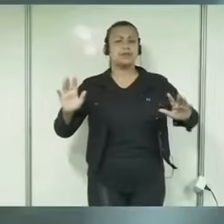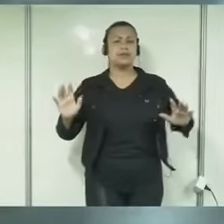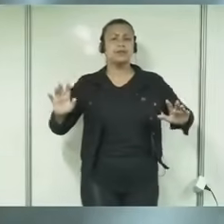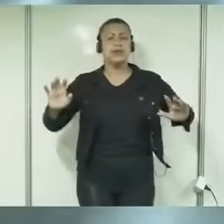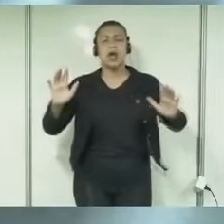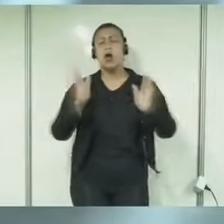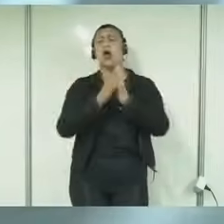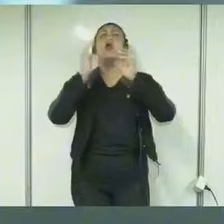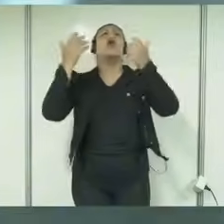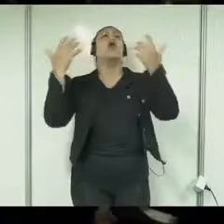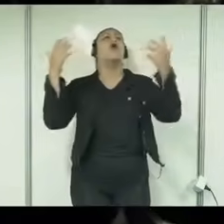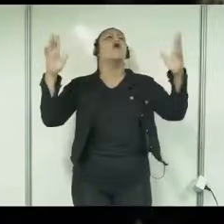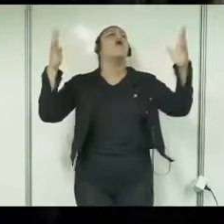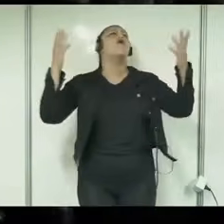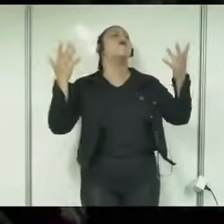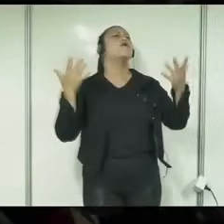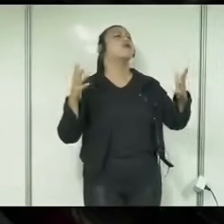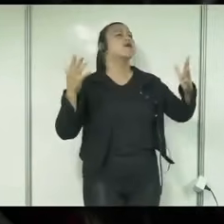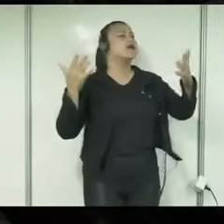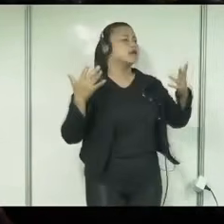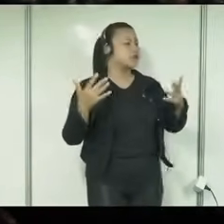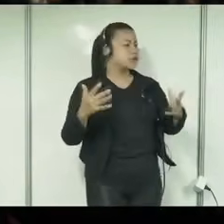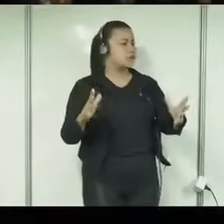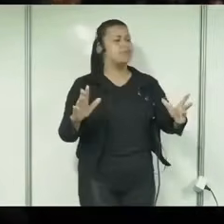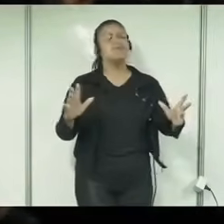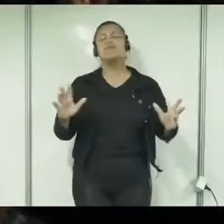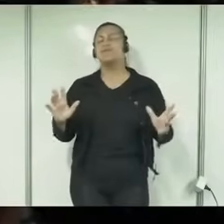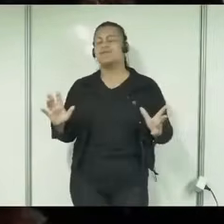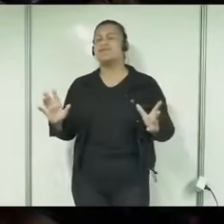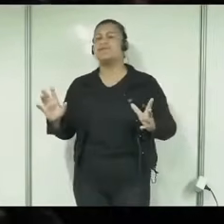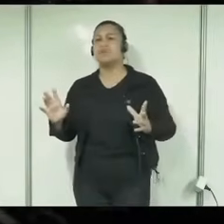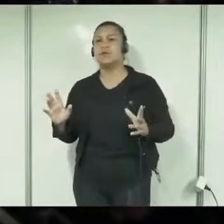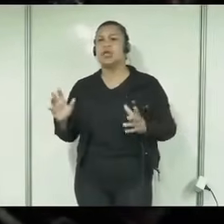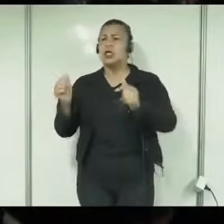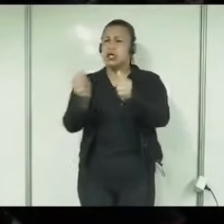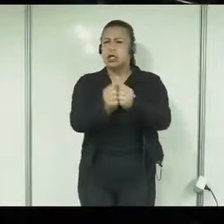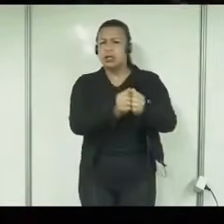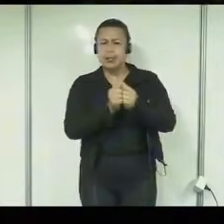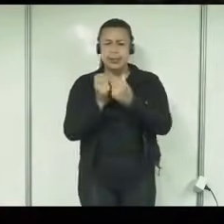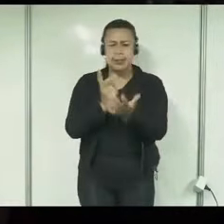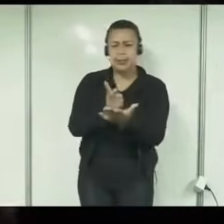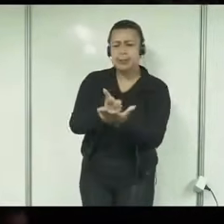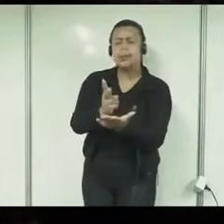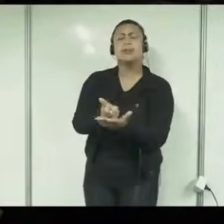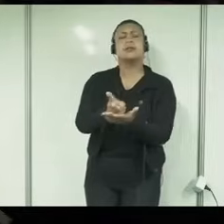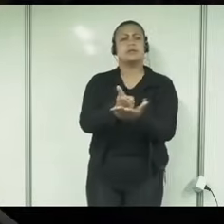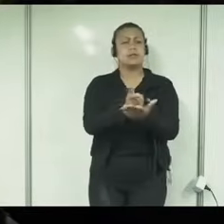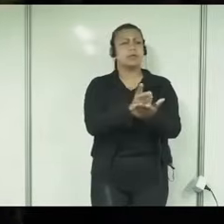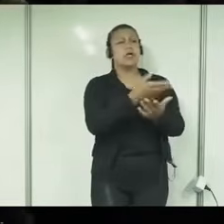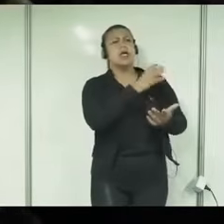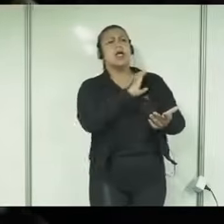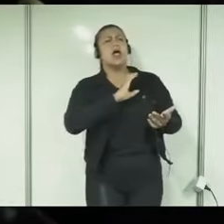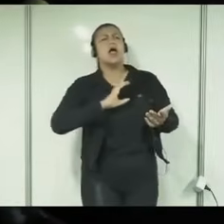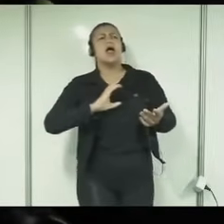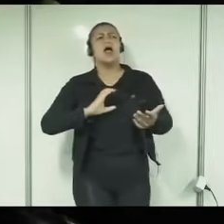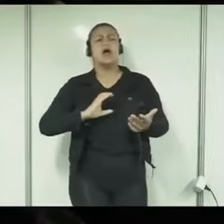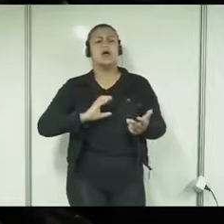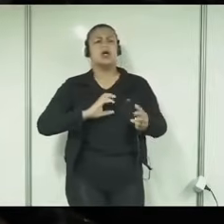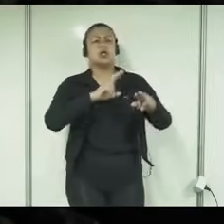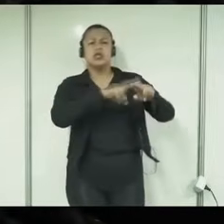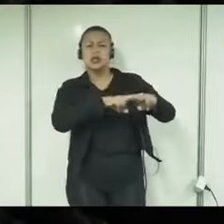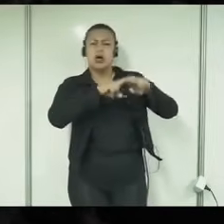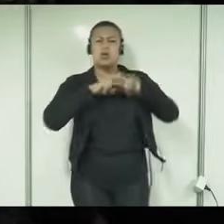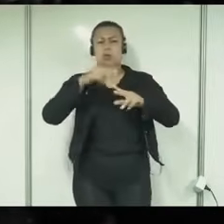glorioso e triunfante, Deus conosco está. Ele é o Cristo, é a razão da nossa